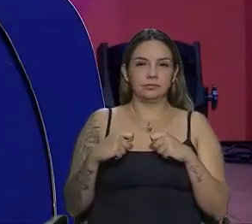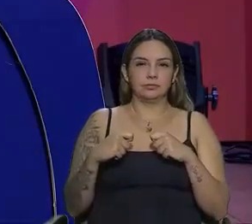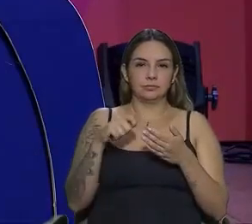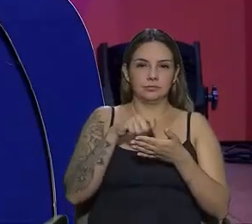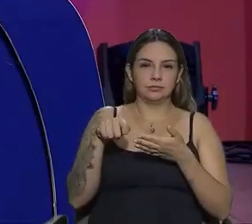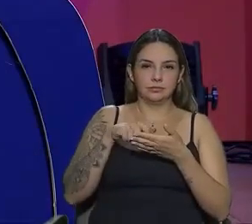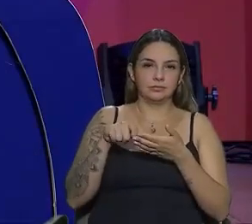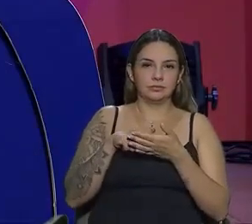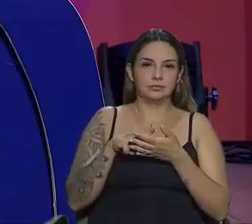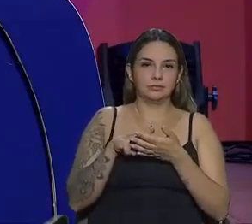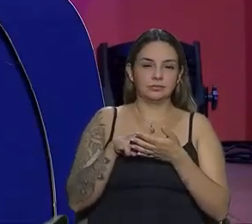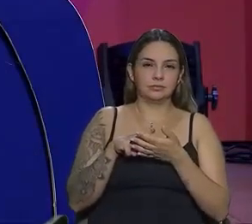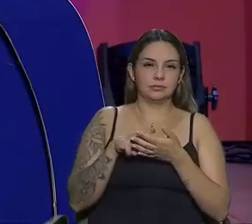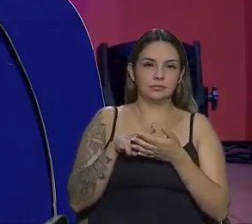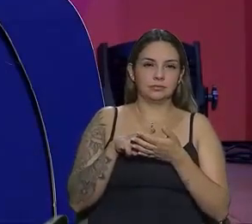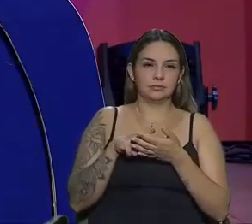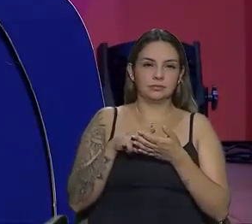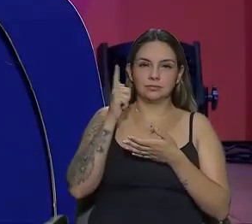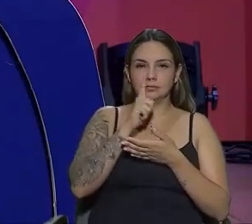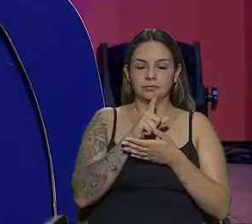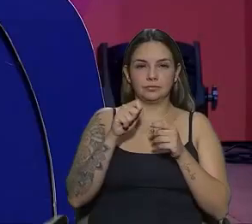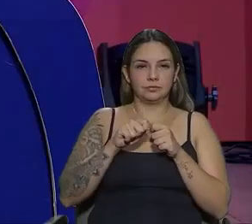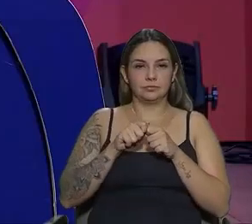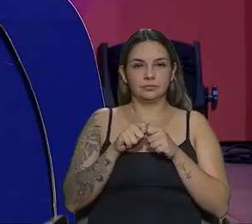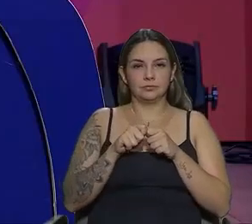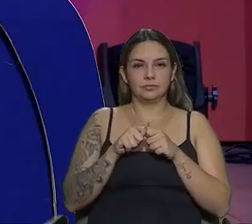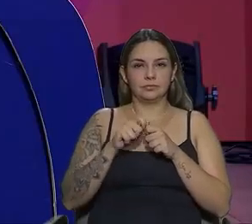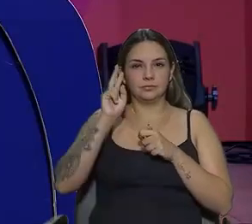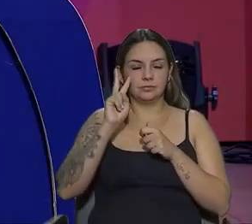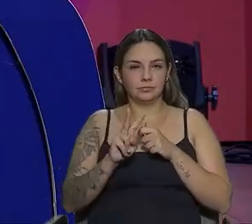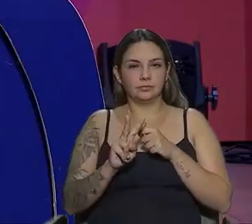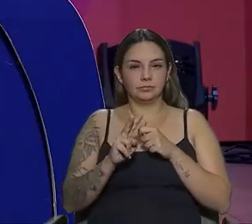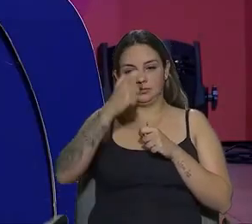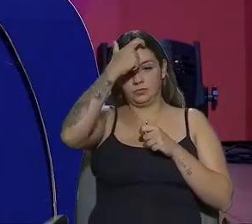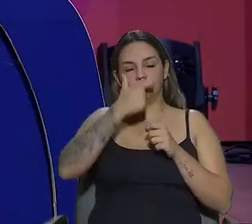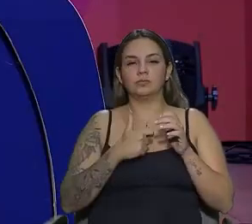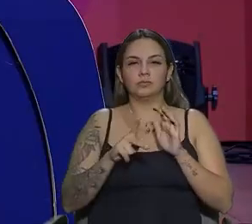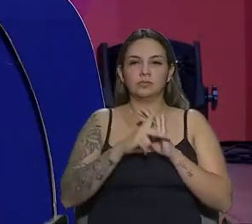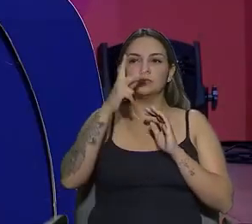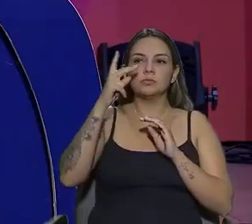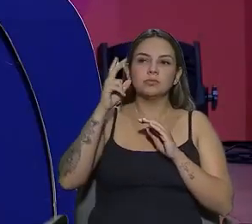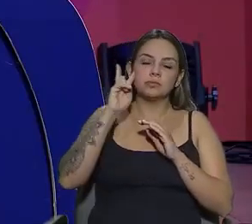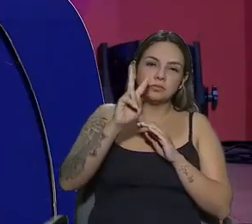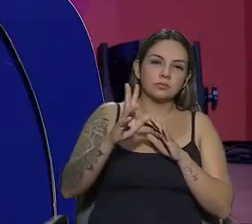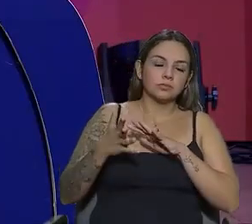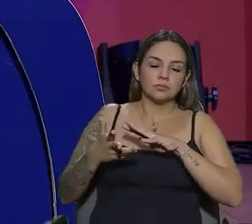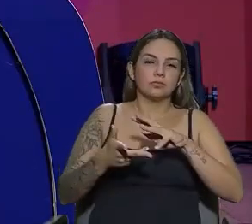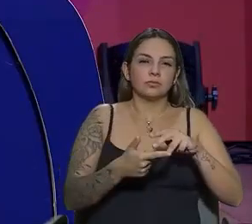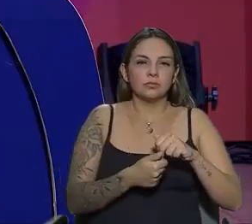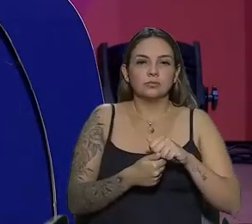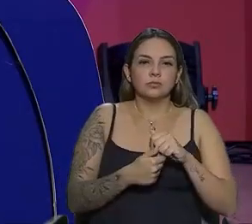do escritor de conseguir fazer uma observação de si e uma observação do mundo.